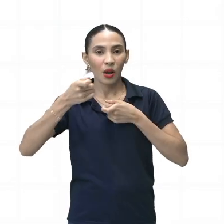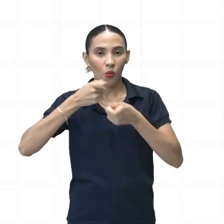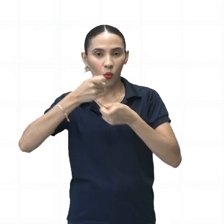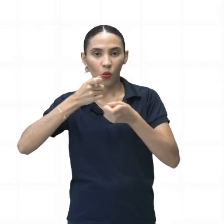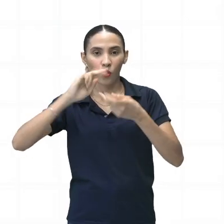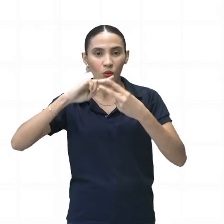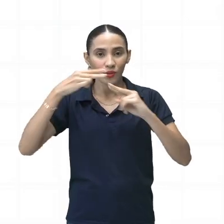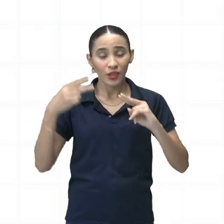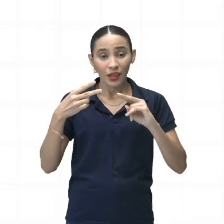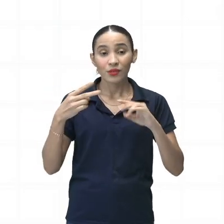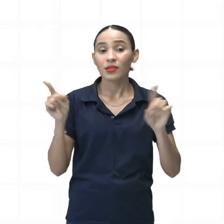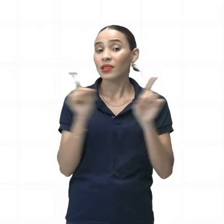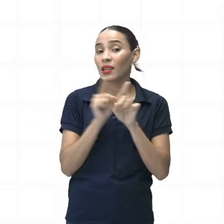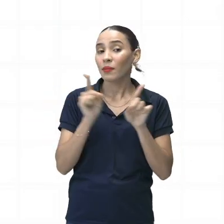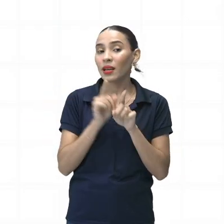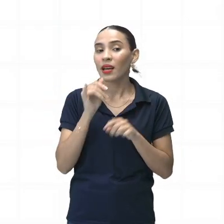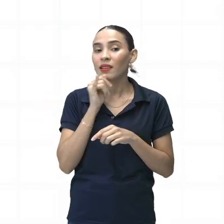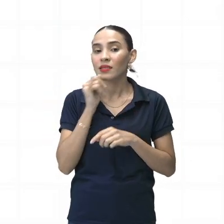vista